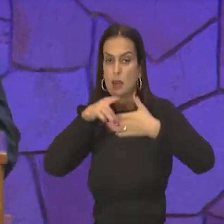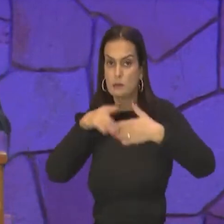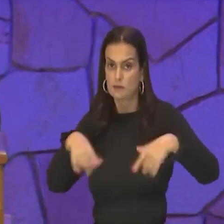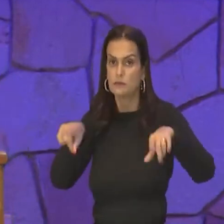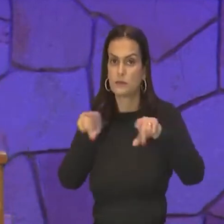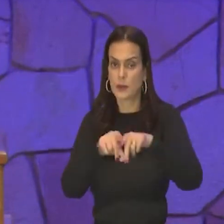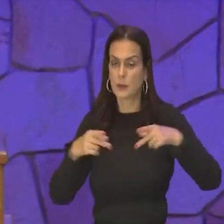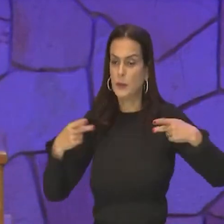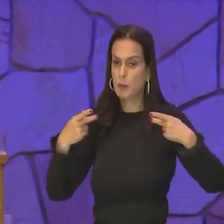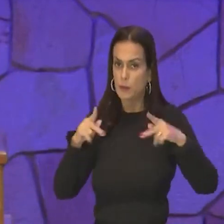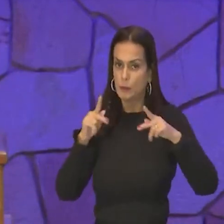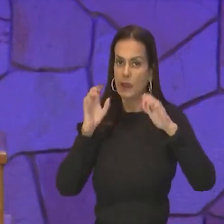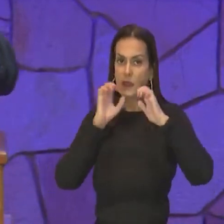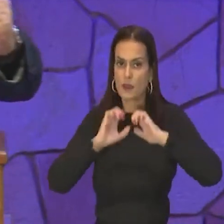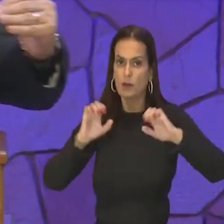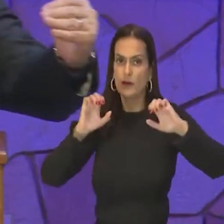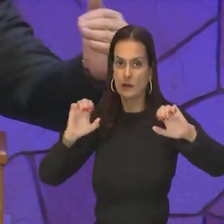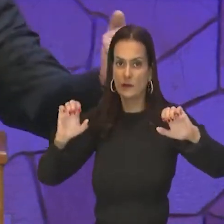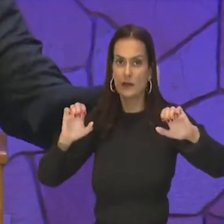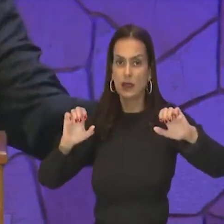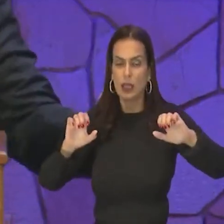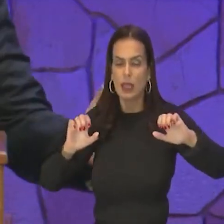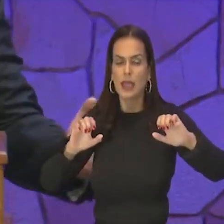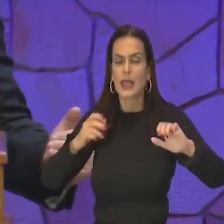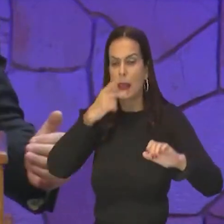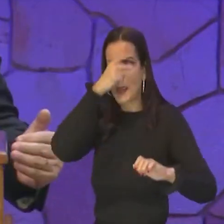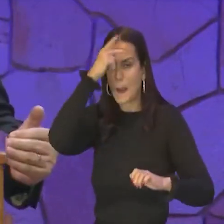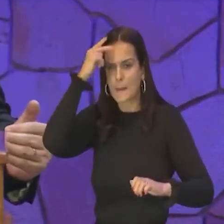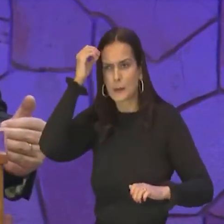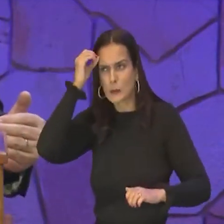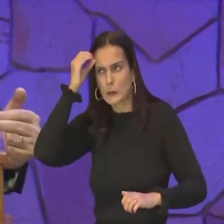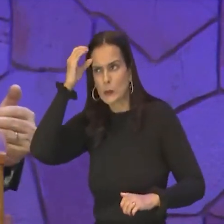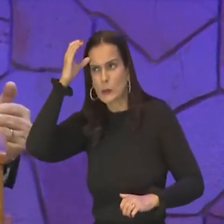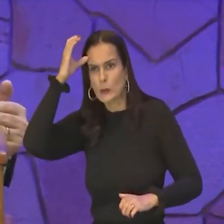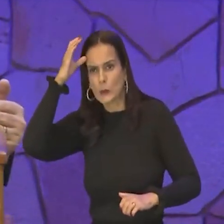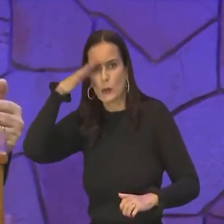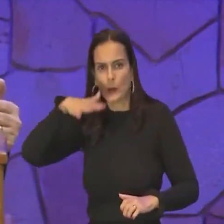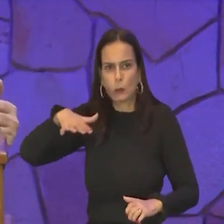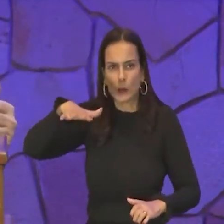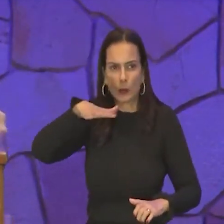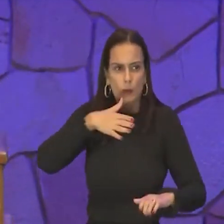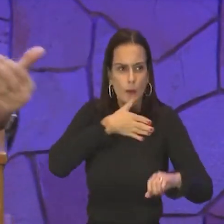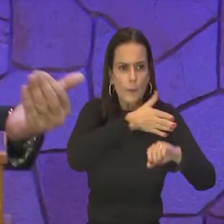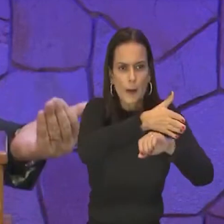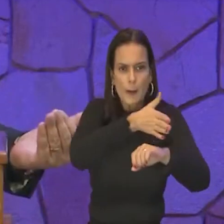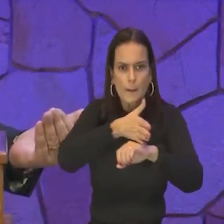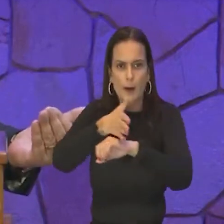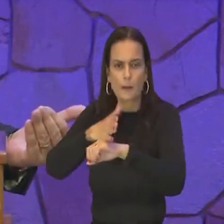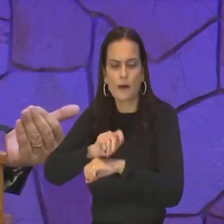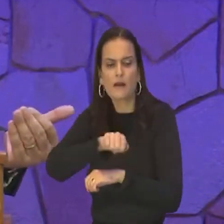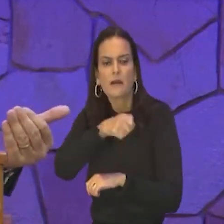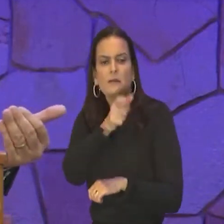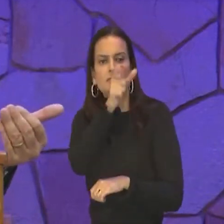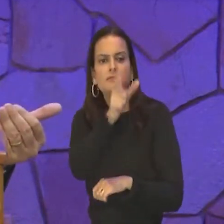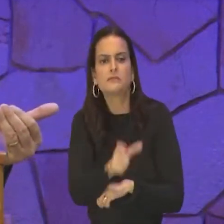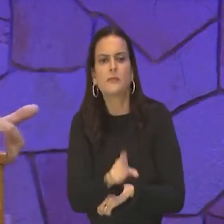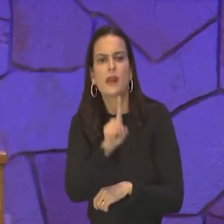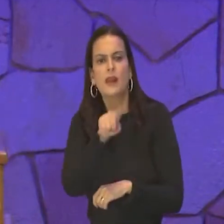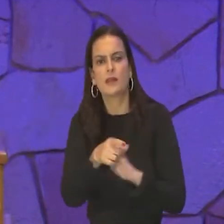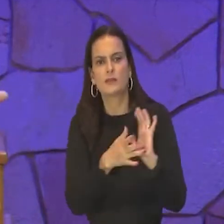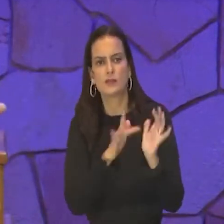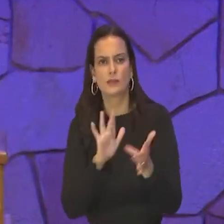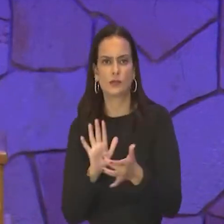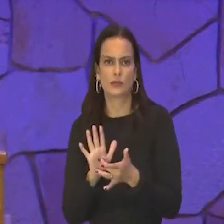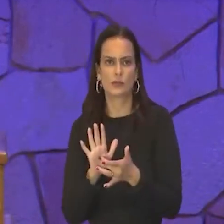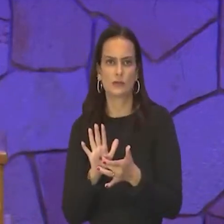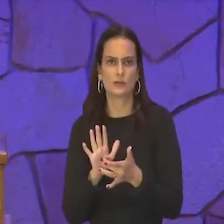Evangelho, e Cristo vai sendo conhecido a todas as nações. Quem é este Jesus? Quem